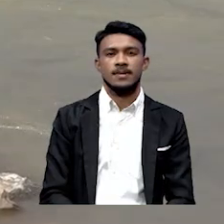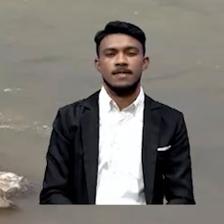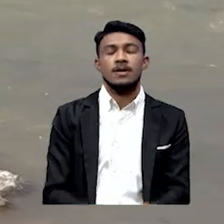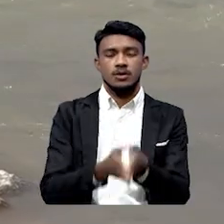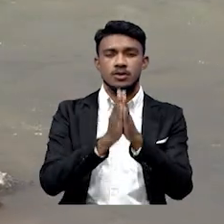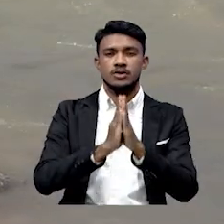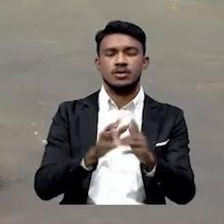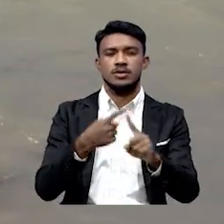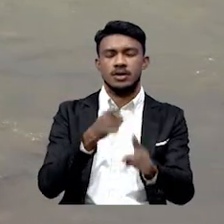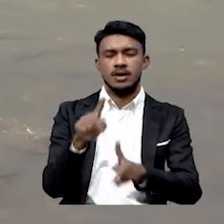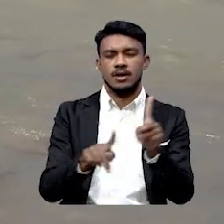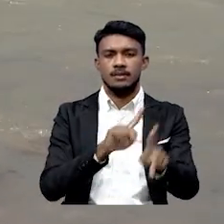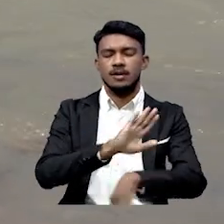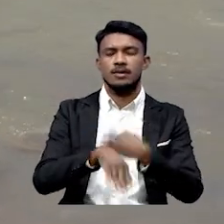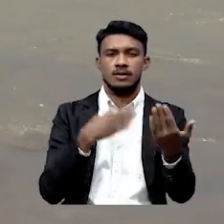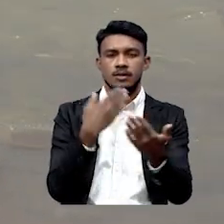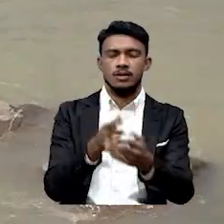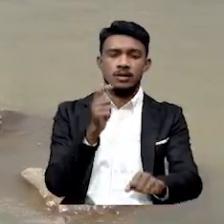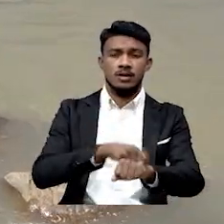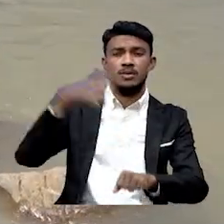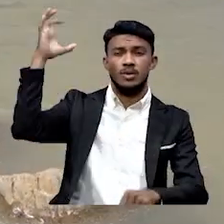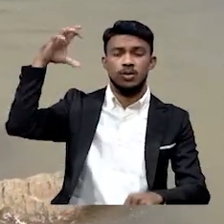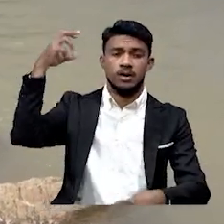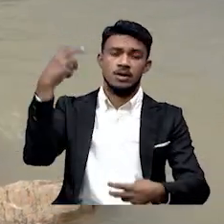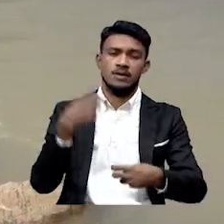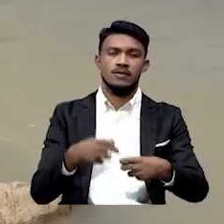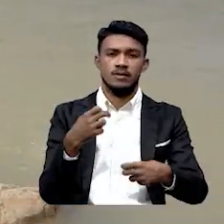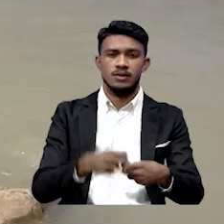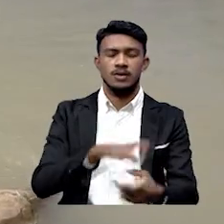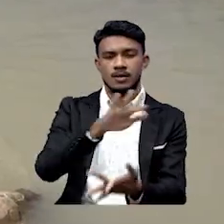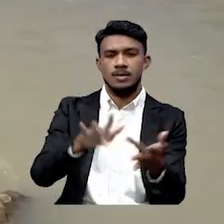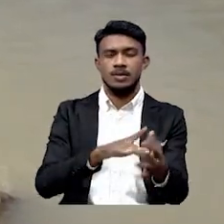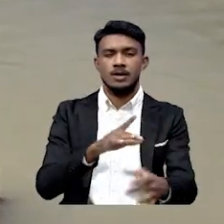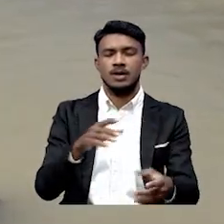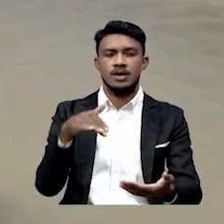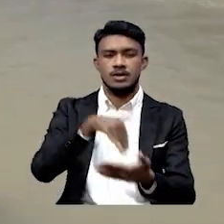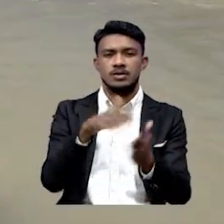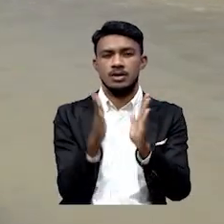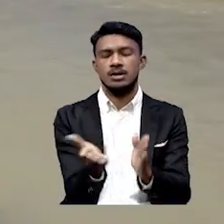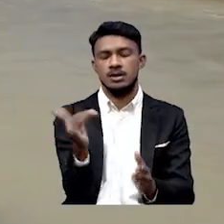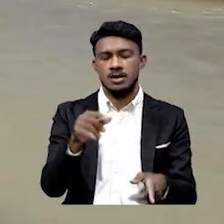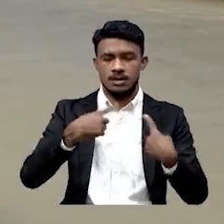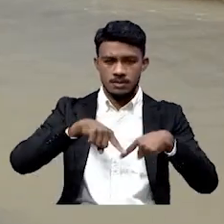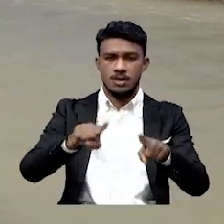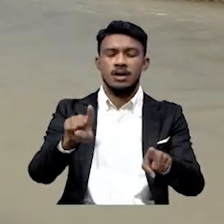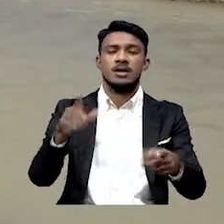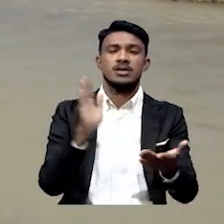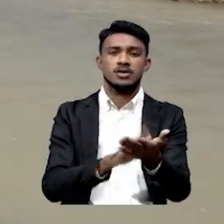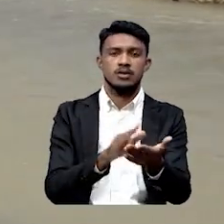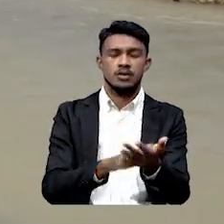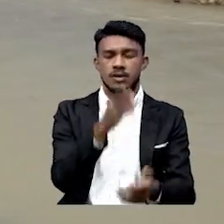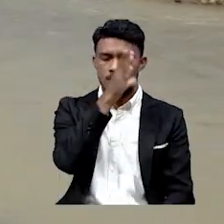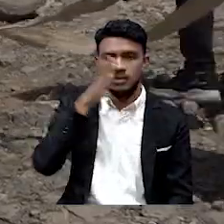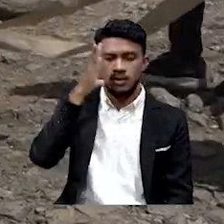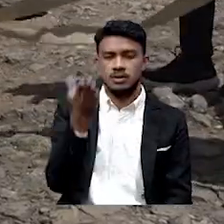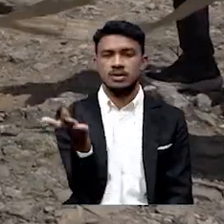Exigência na comunidade Siratô também tempo udan dificulta movimento estudante Sira para escola, agricultor Sira lori produto para mercado,